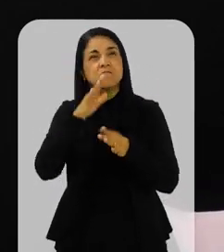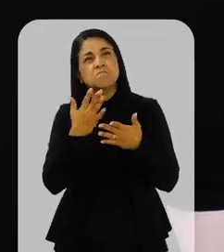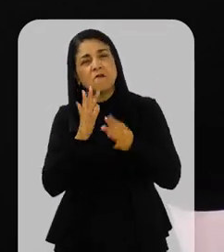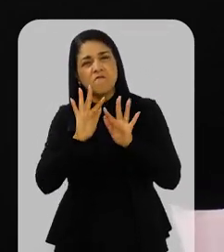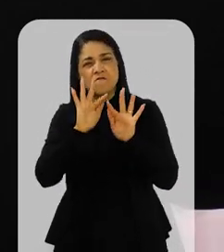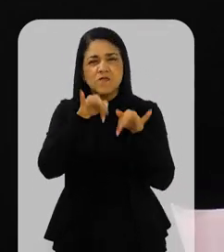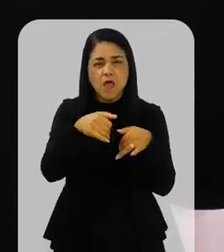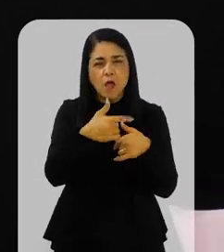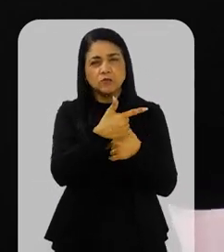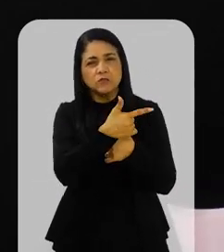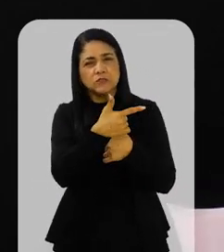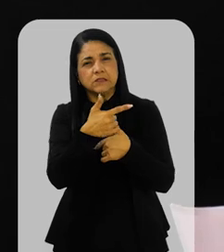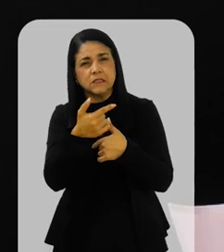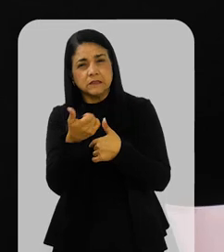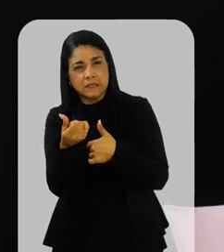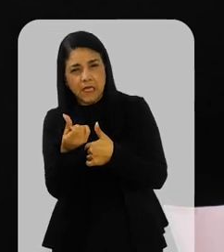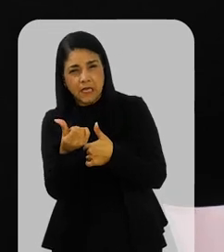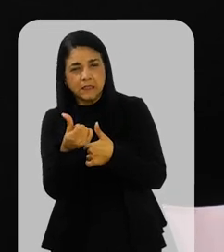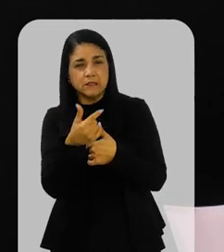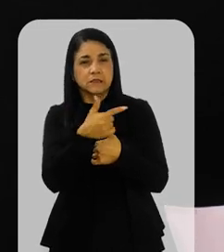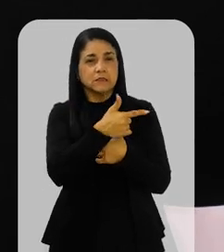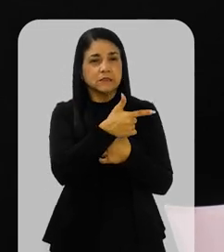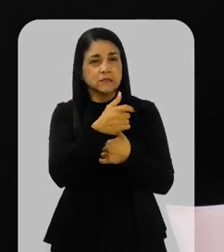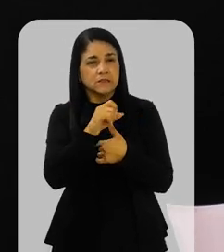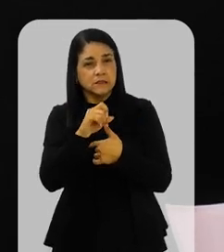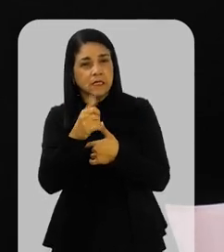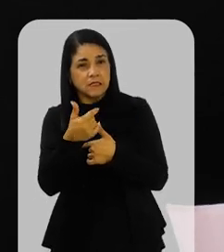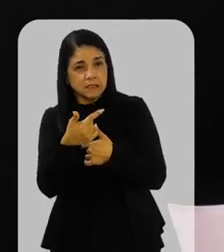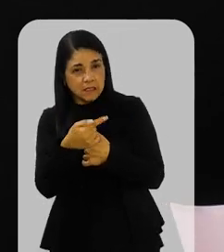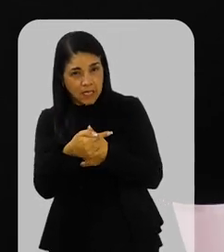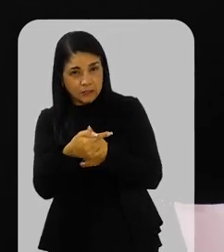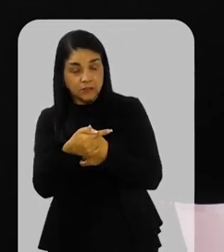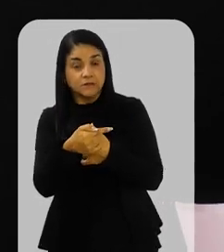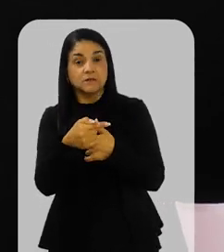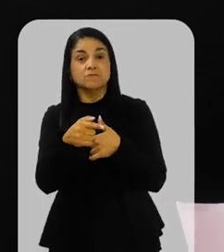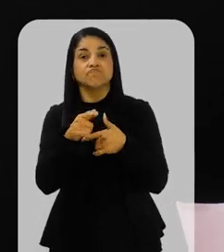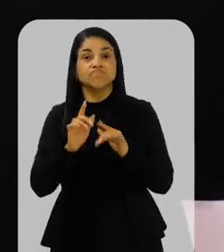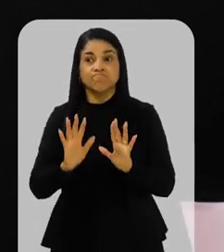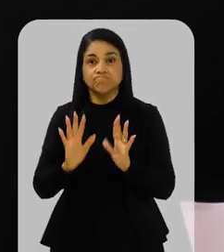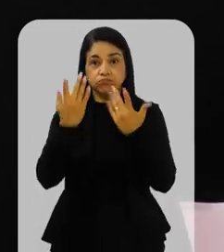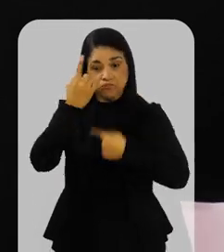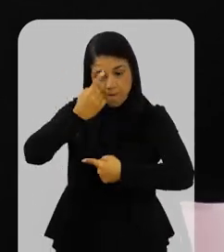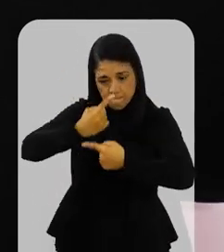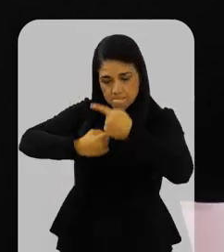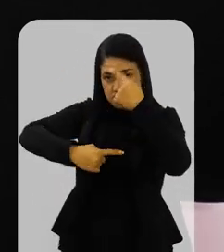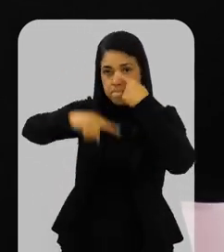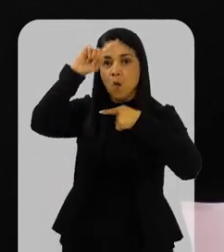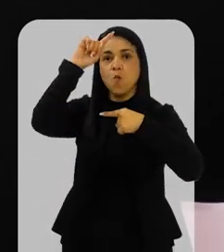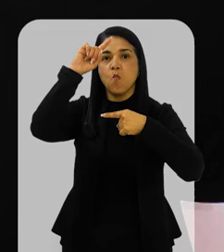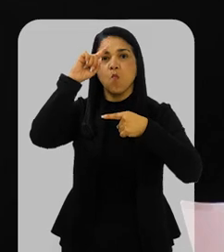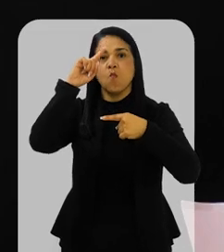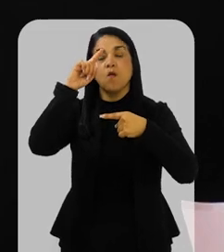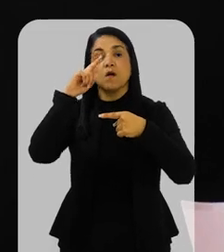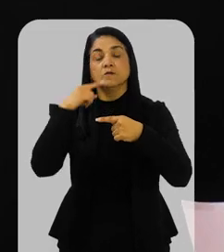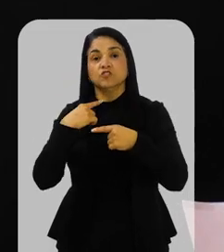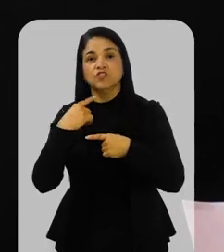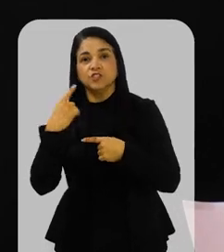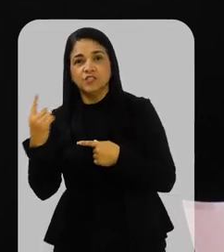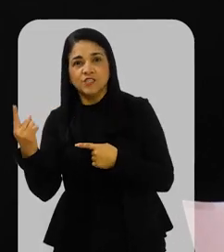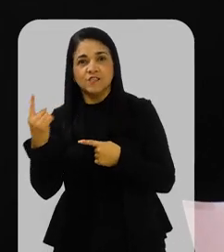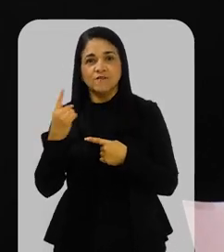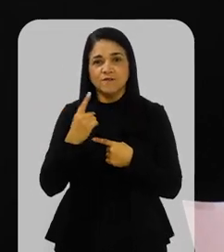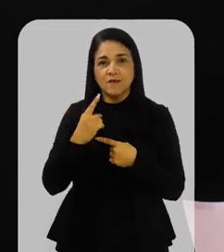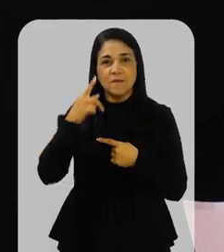de 16, começo de 17 por ali, que é uma grande virada de chave para o festival, acho que esse boom de ir e vir